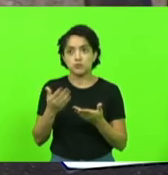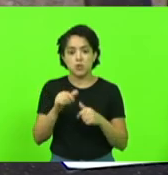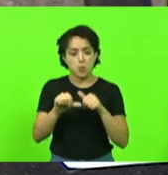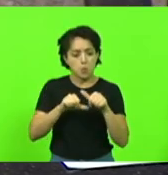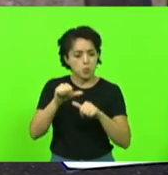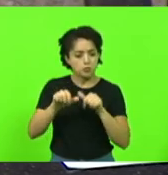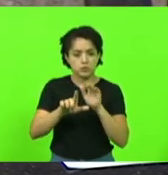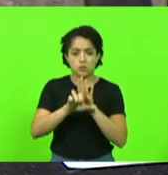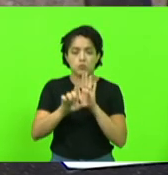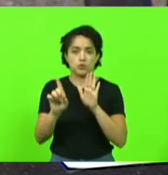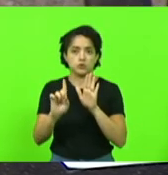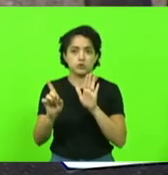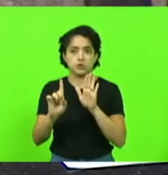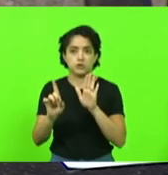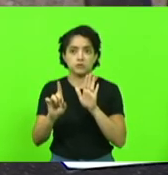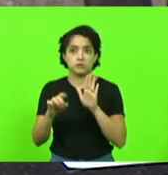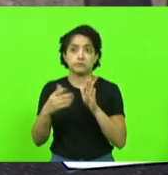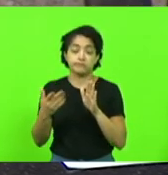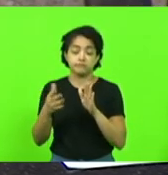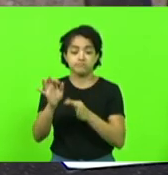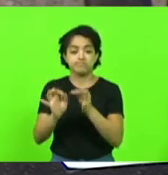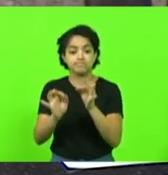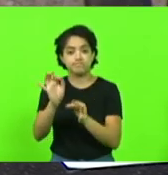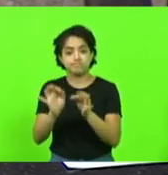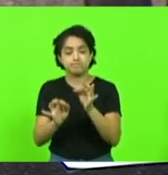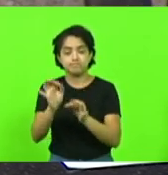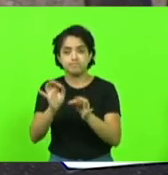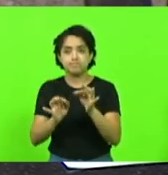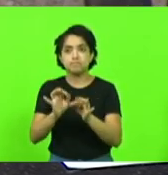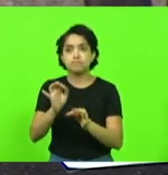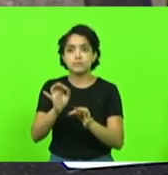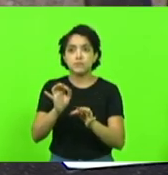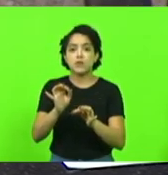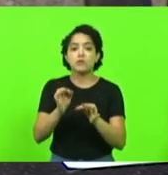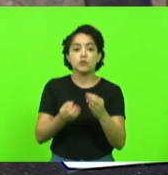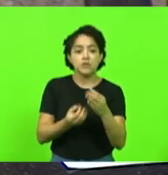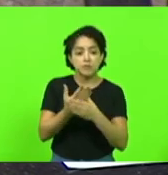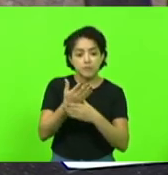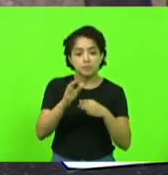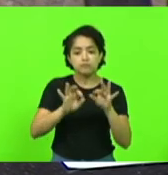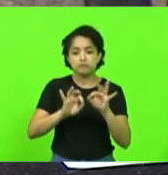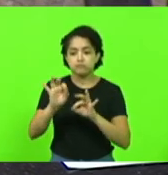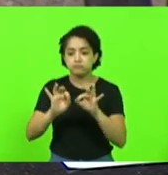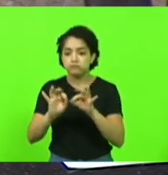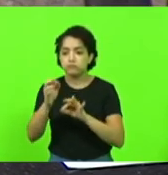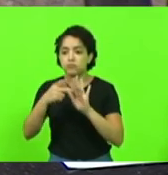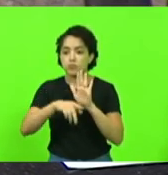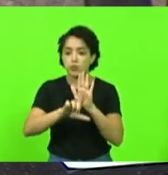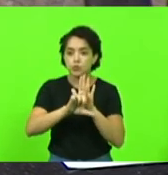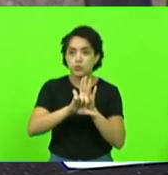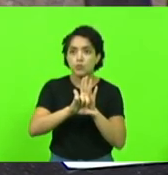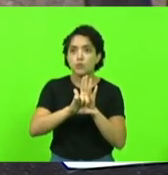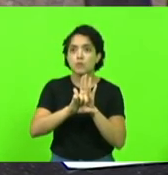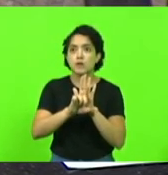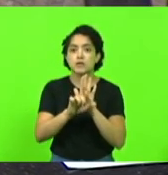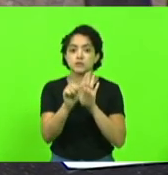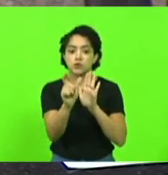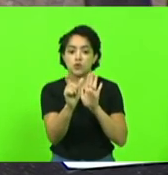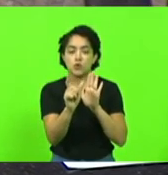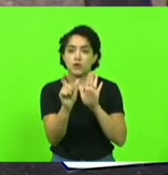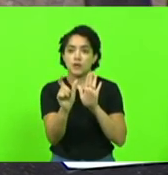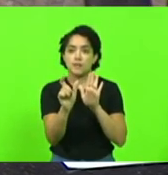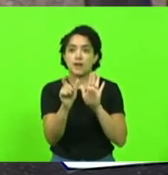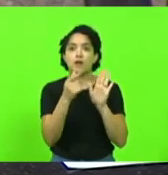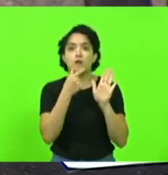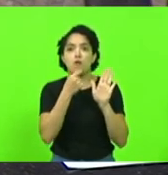nada, e a gente faz justiça, por que não? Por que não? Vou ter que fazer um projeto, o mesmo projeto, só que botando homem, ao